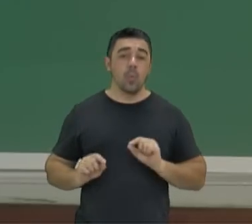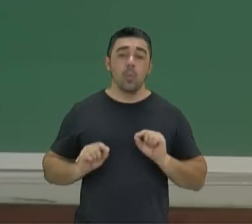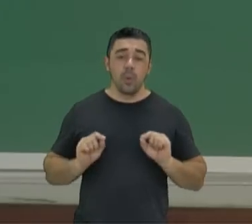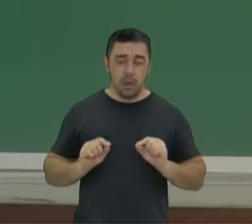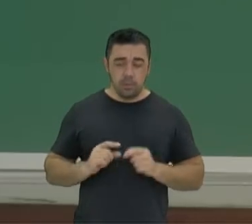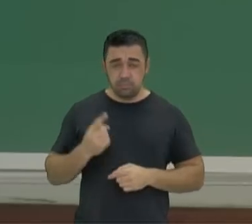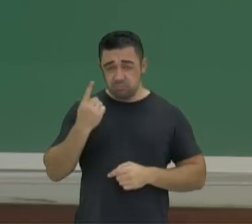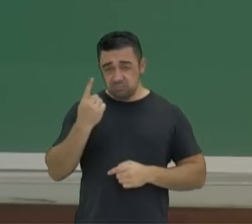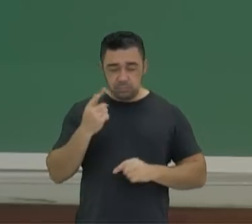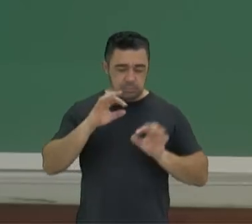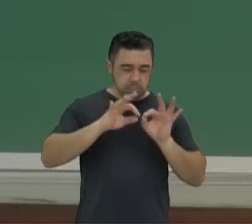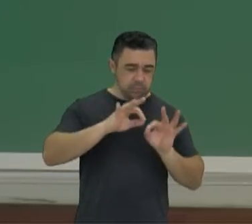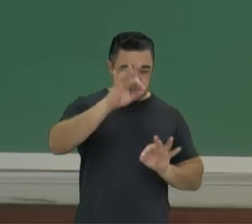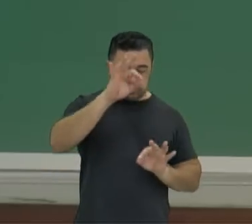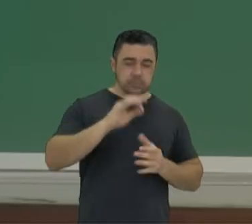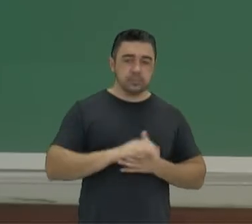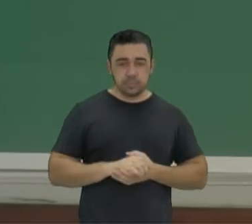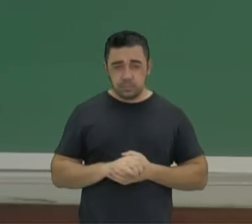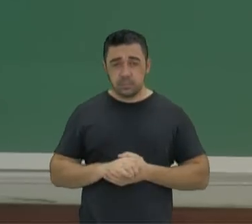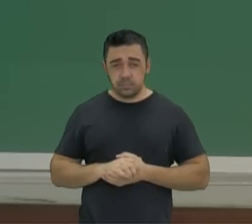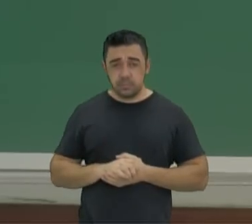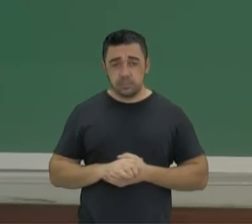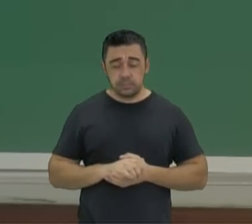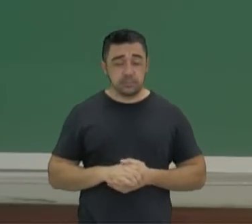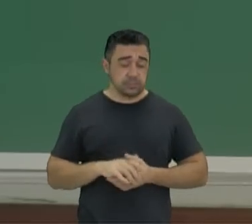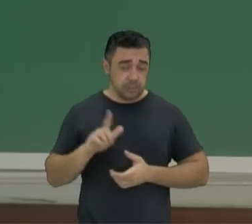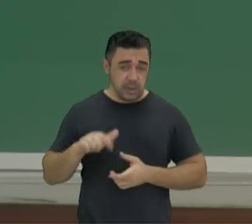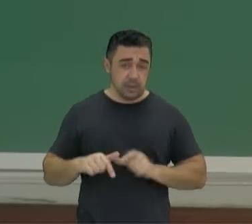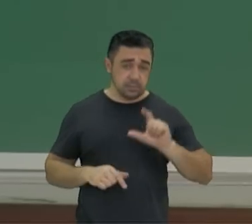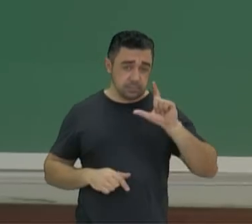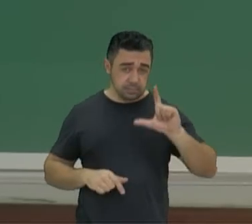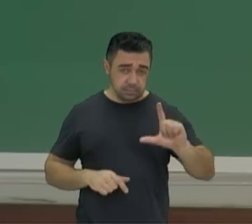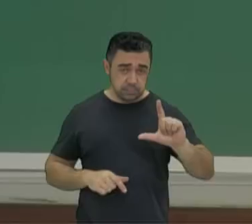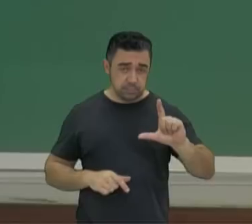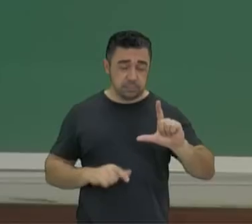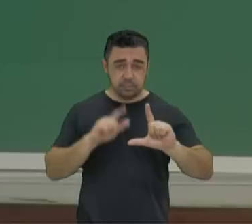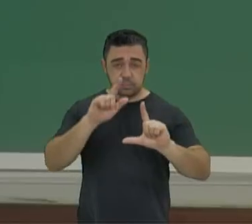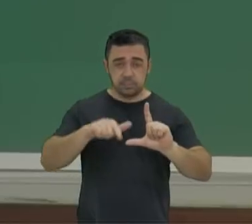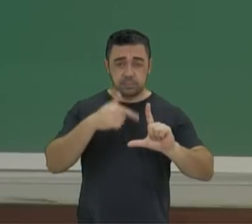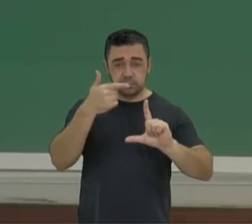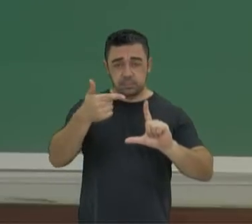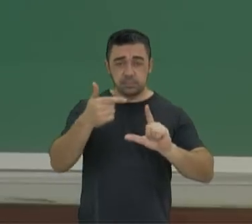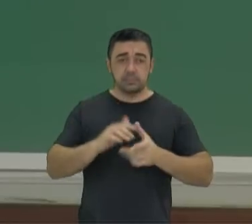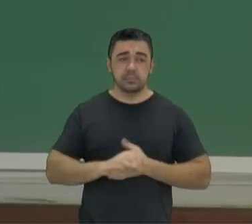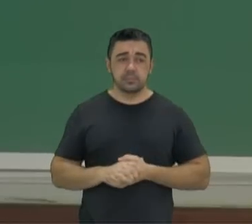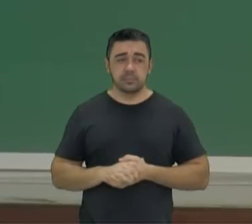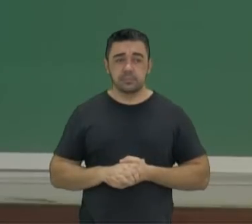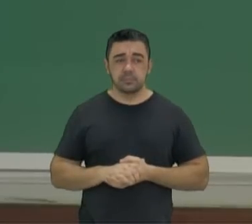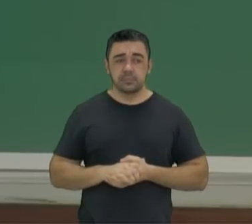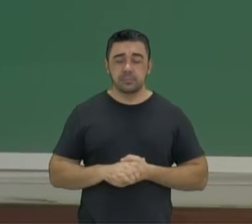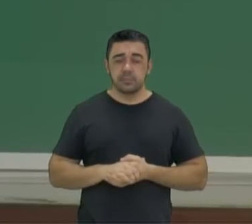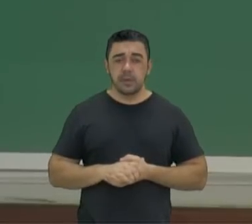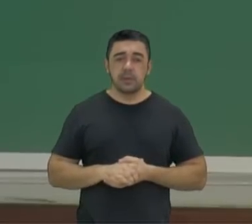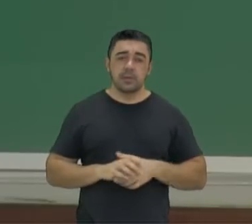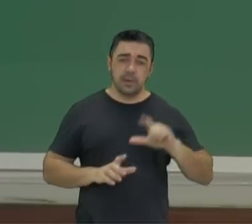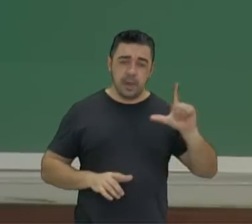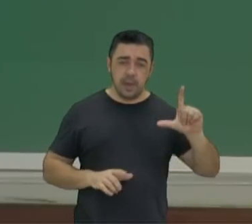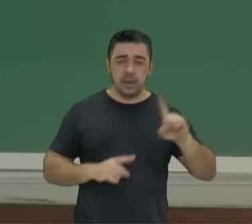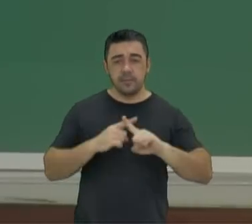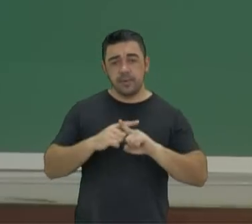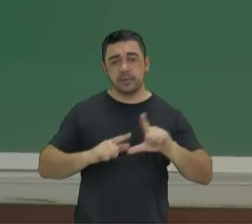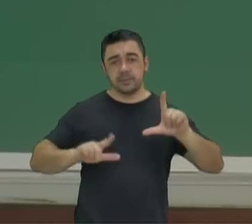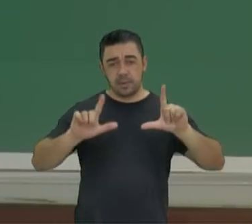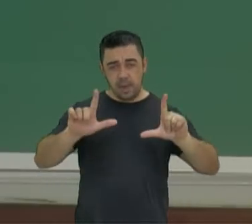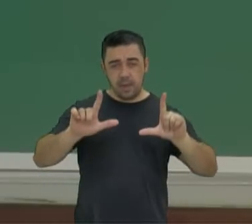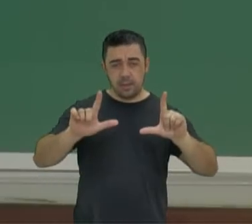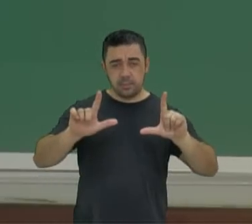quê? Comprimento vezes a largura, se a gente fosse considerar como se fosse o retângulo, ia ficar lado vezes lado. Lembra que a